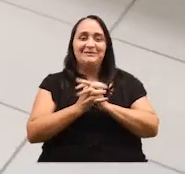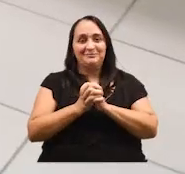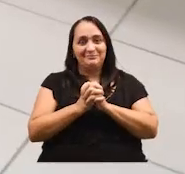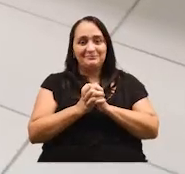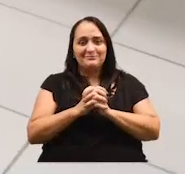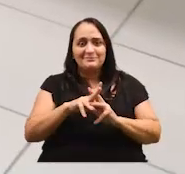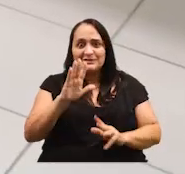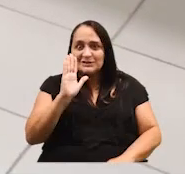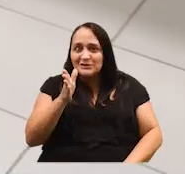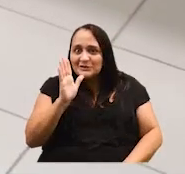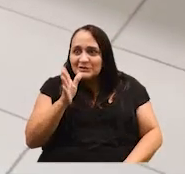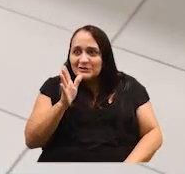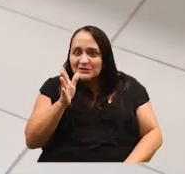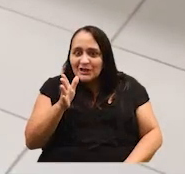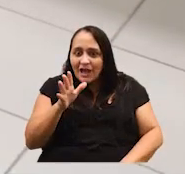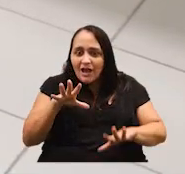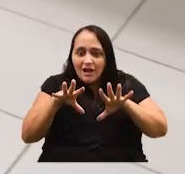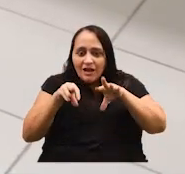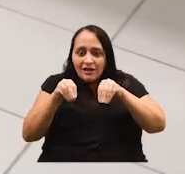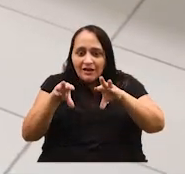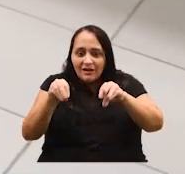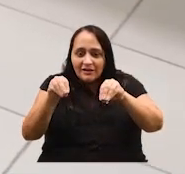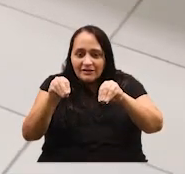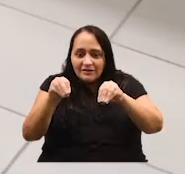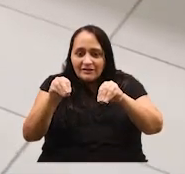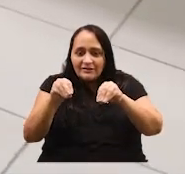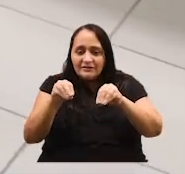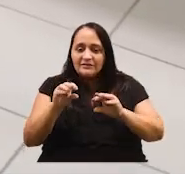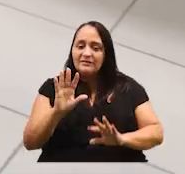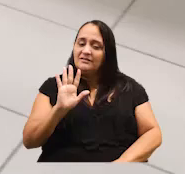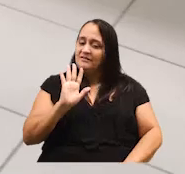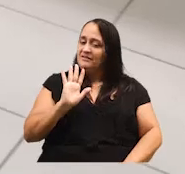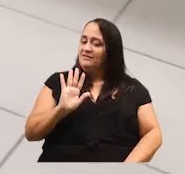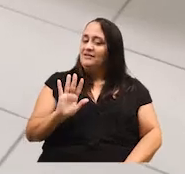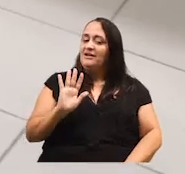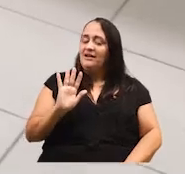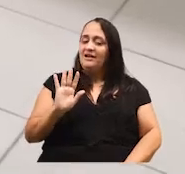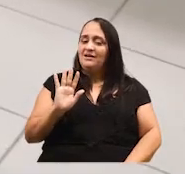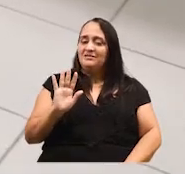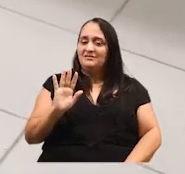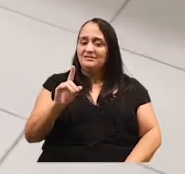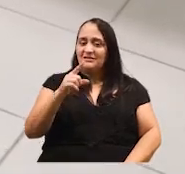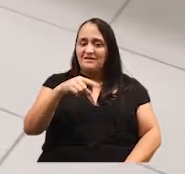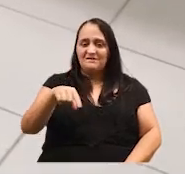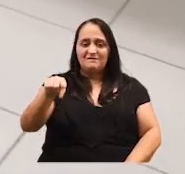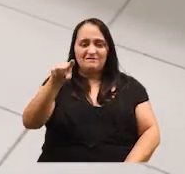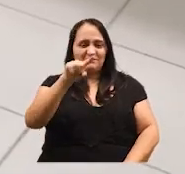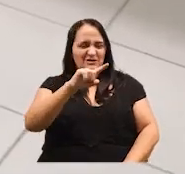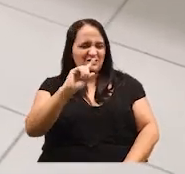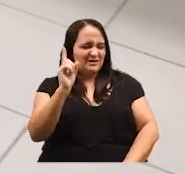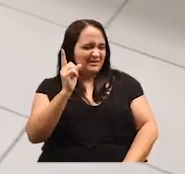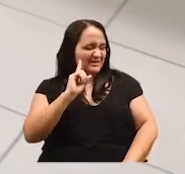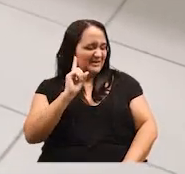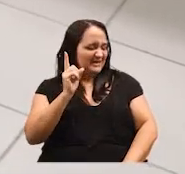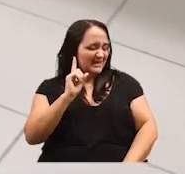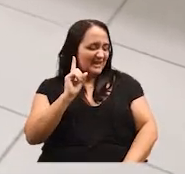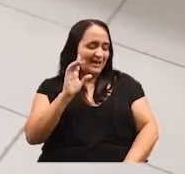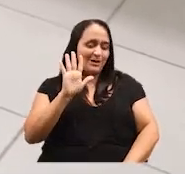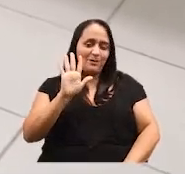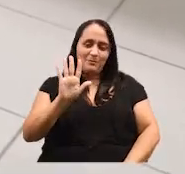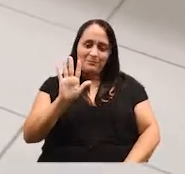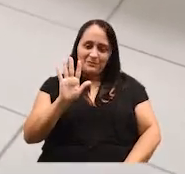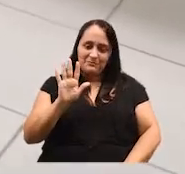Estão preparados para botar a mão na massa? Sim. Só que não, hoje vocês não vão colocar a mão ainda na